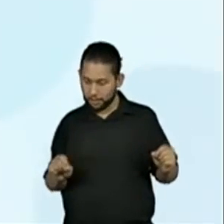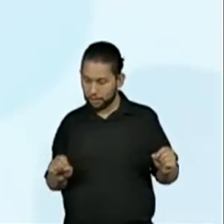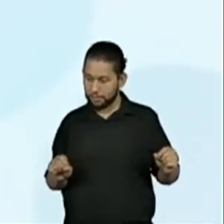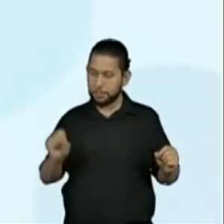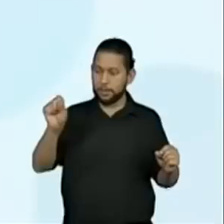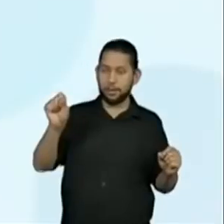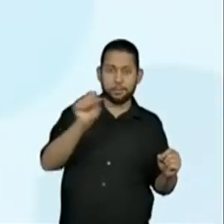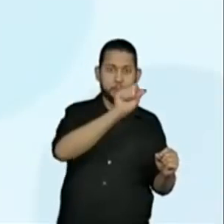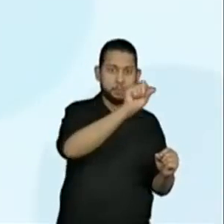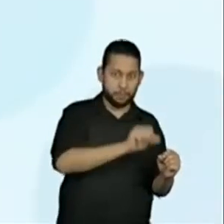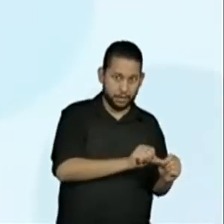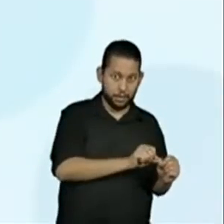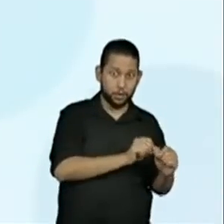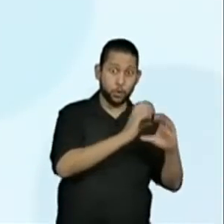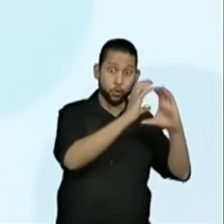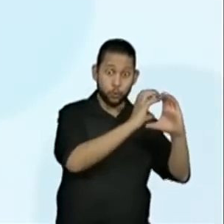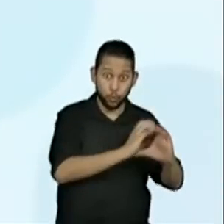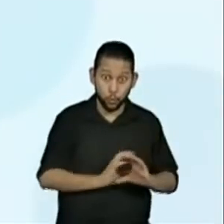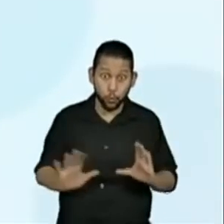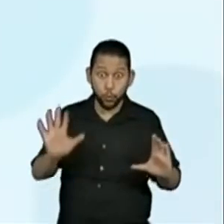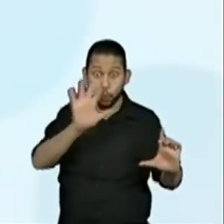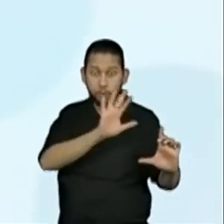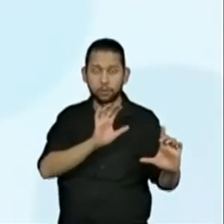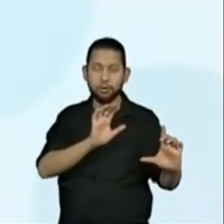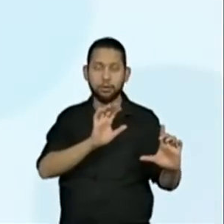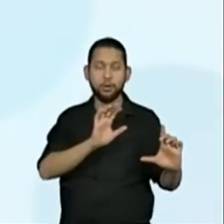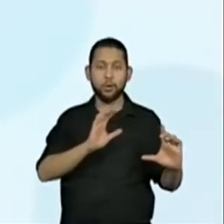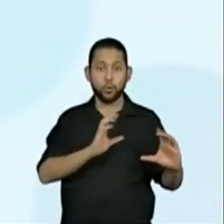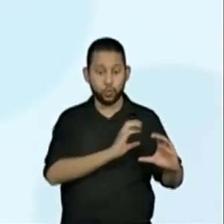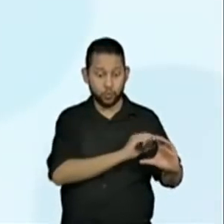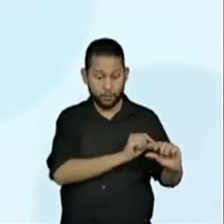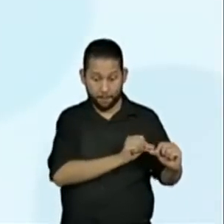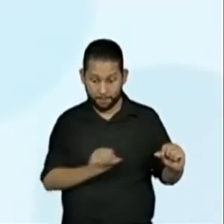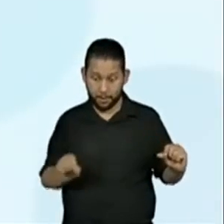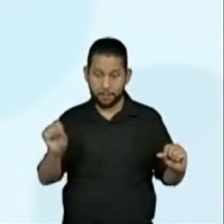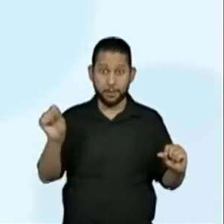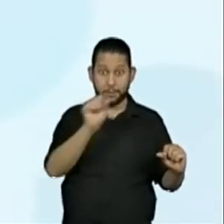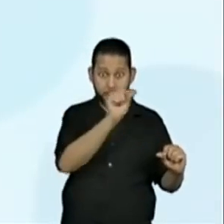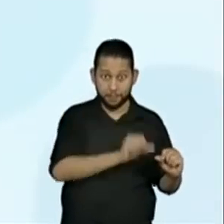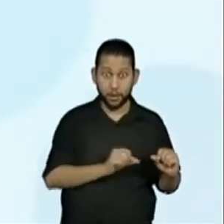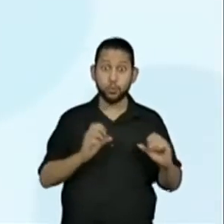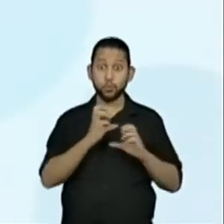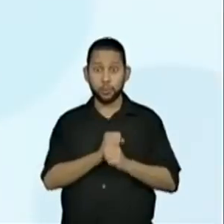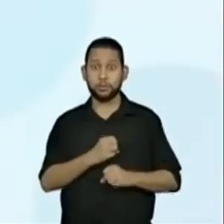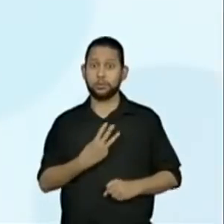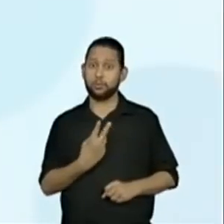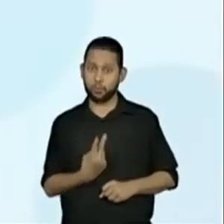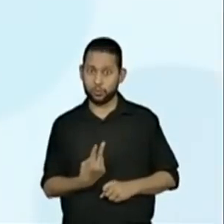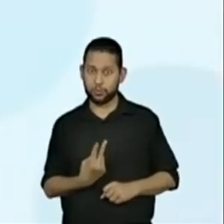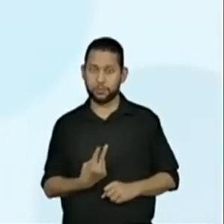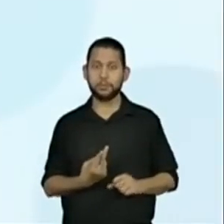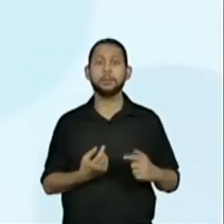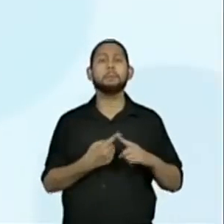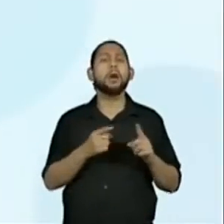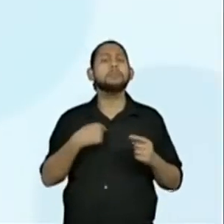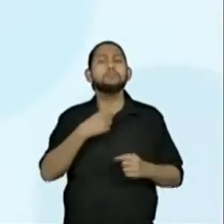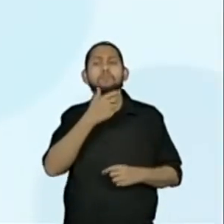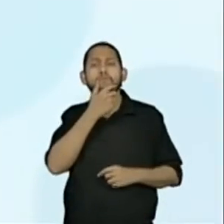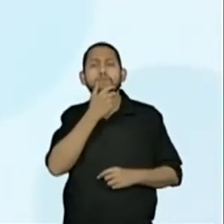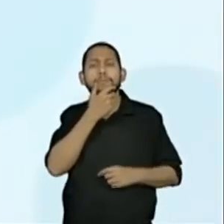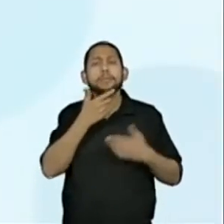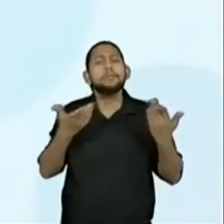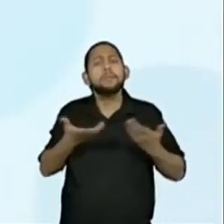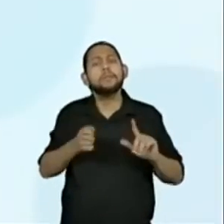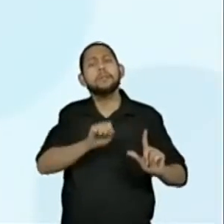minha área a minha área Vai ser 6